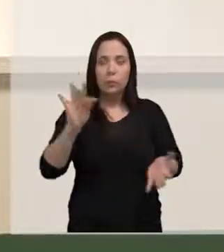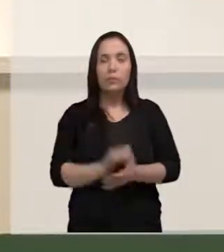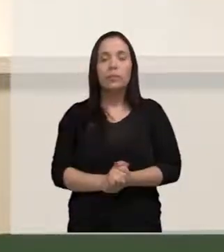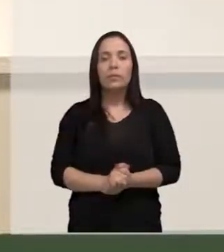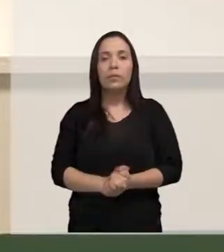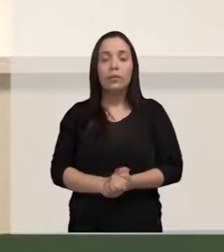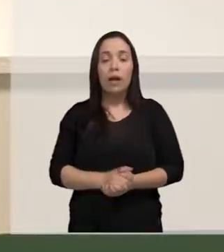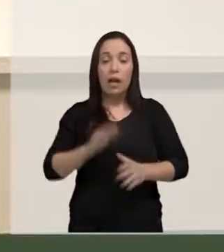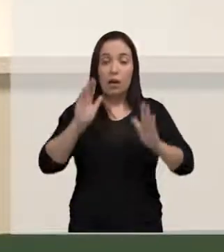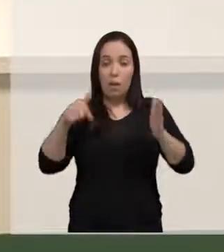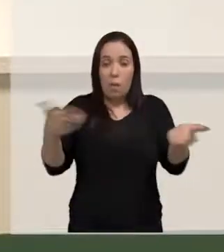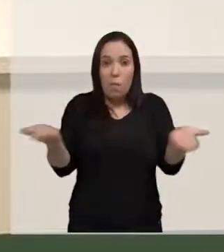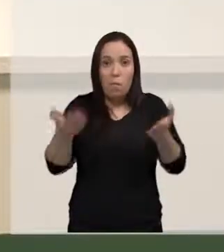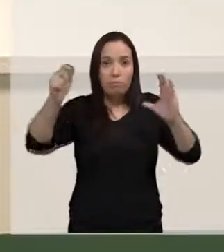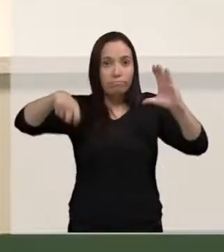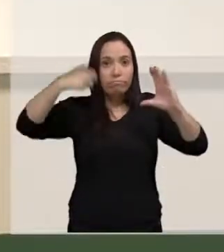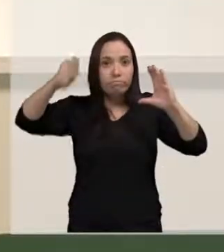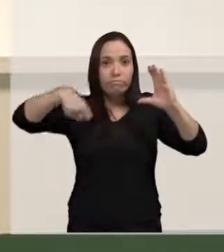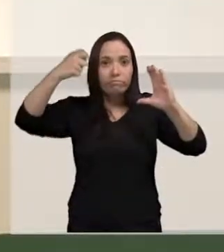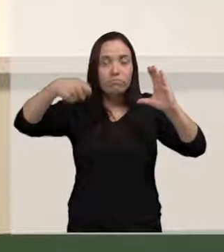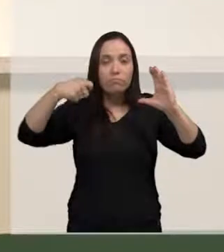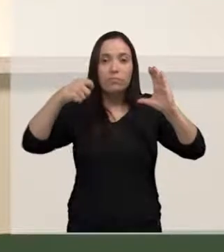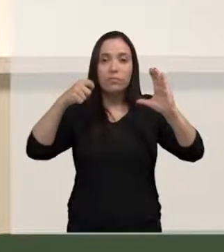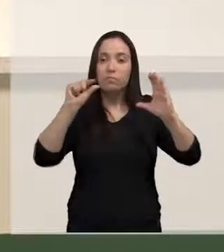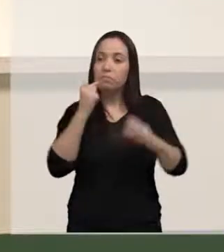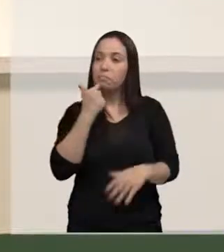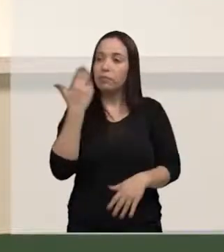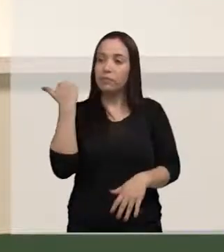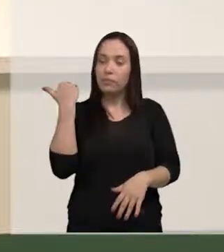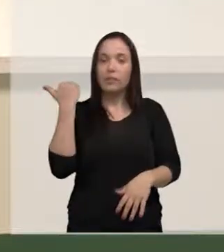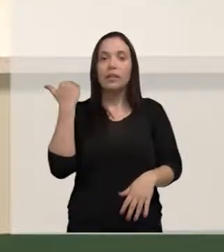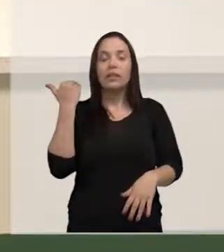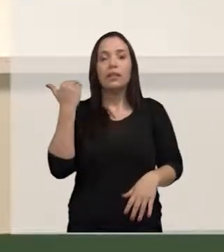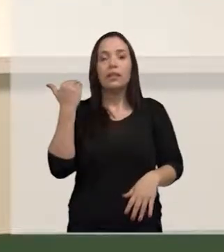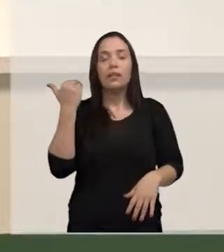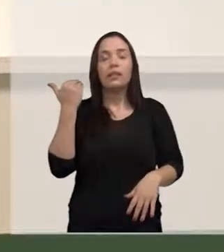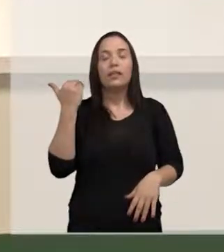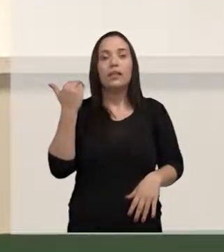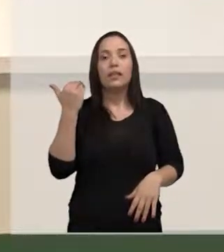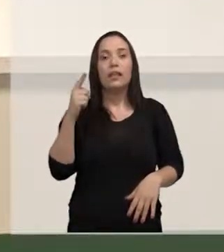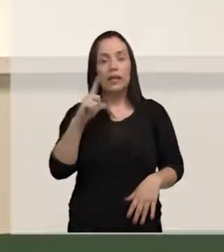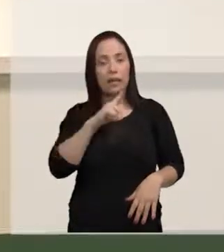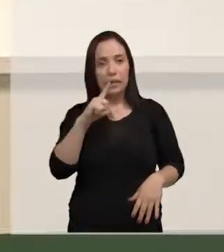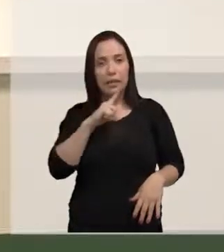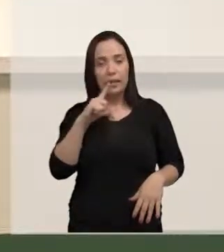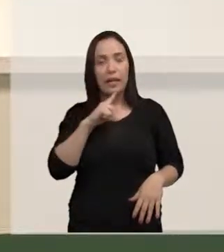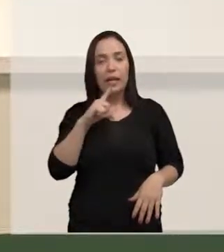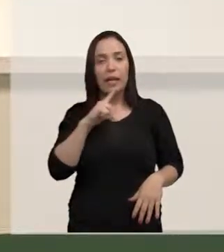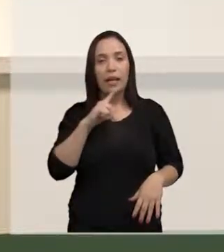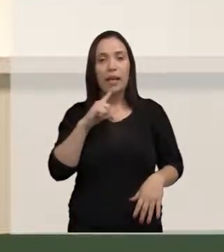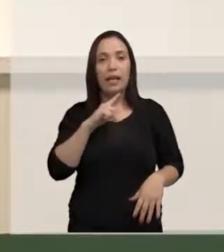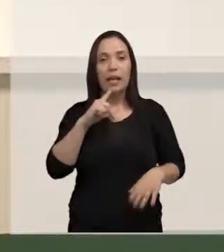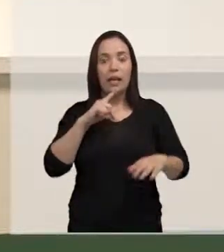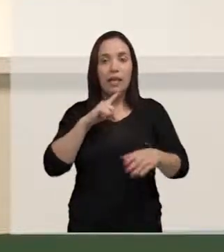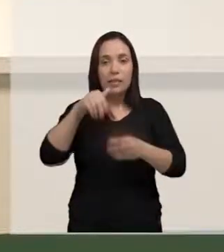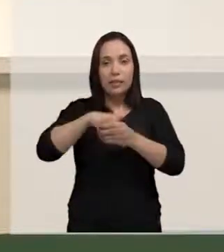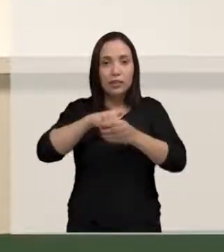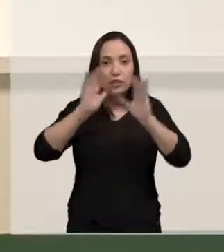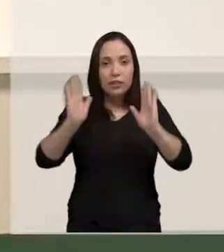primeiro programa depois do dia 7, né? Depois do meu aniversário. Antes de tudo, feliz aniversário, né, meu querido?